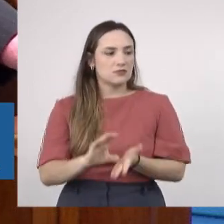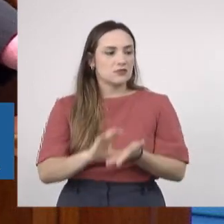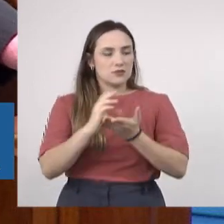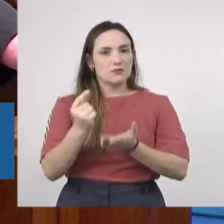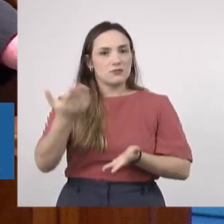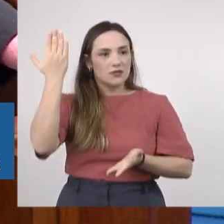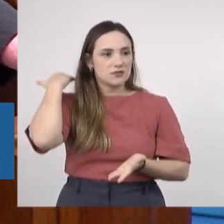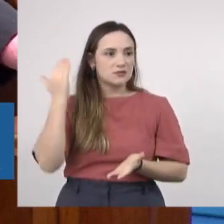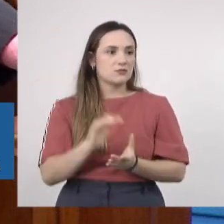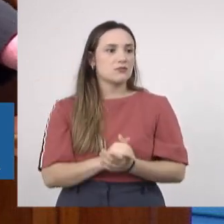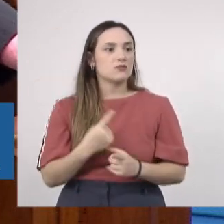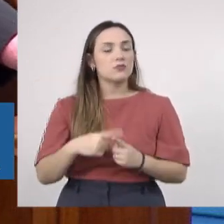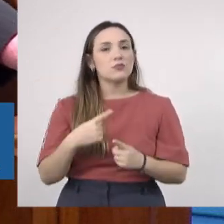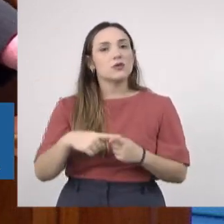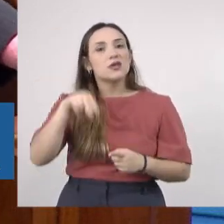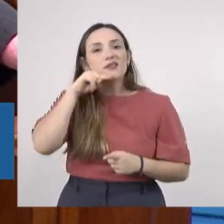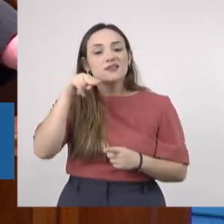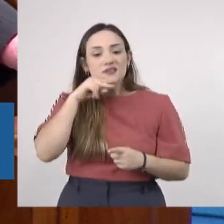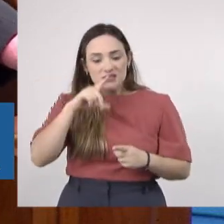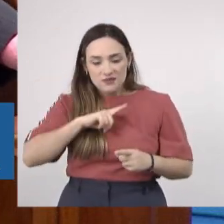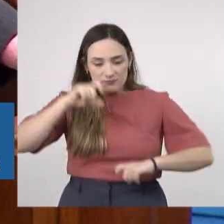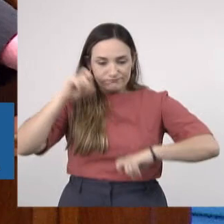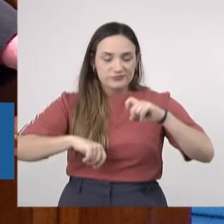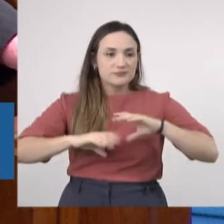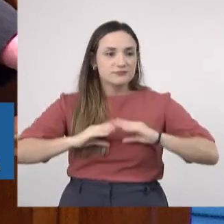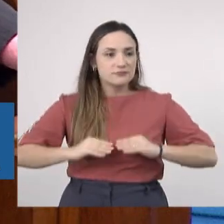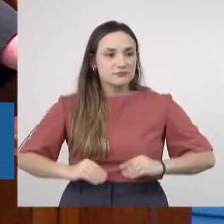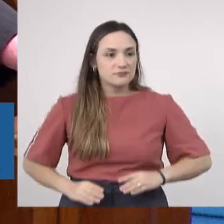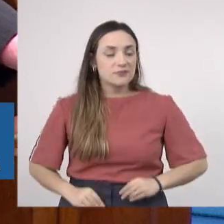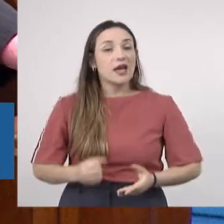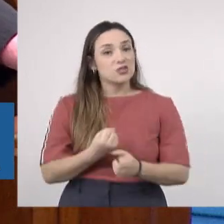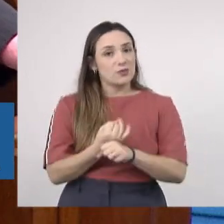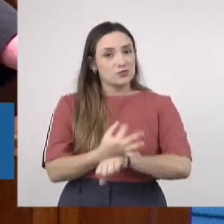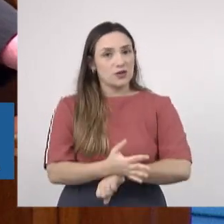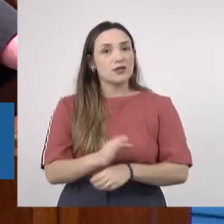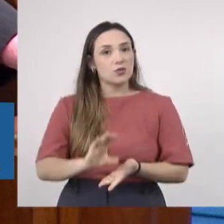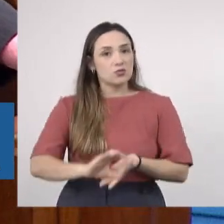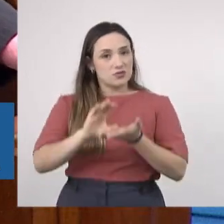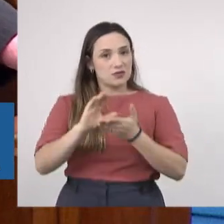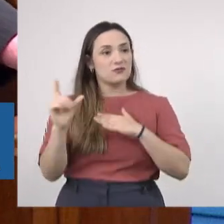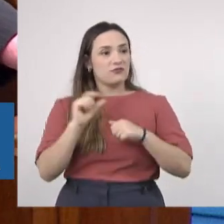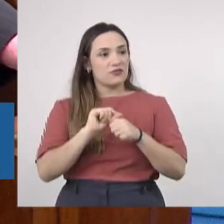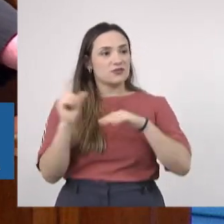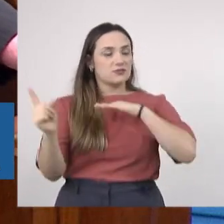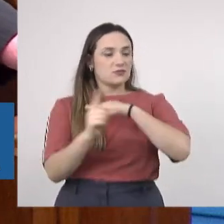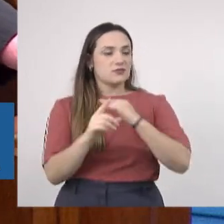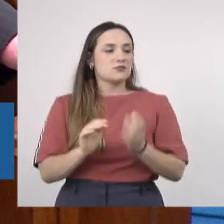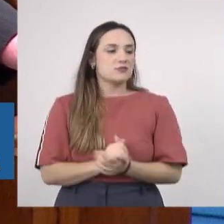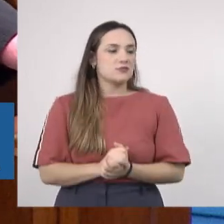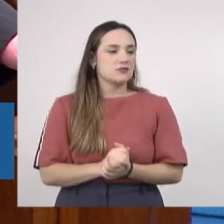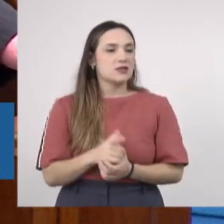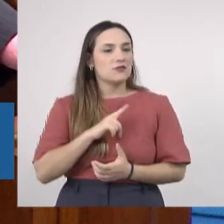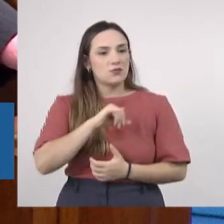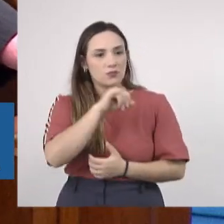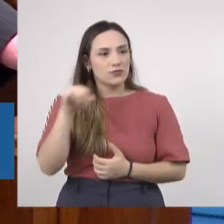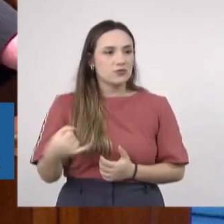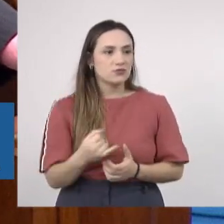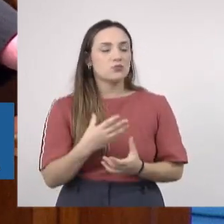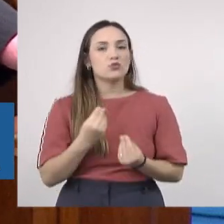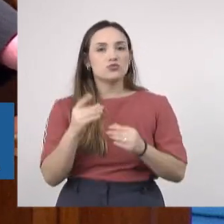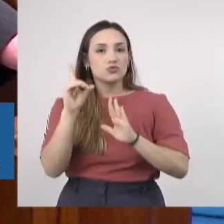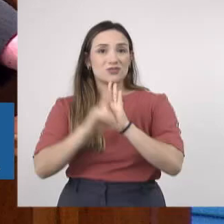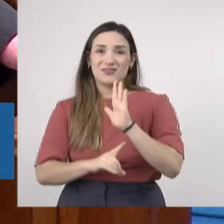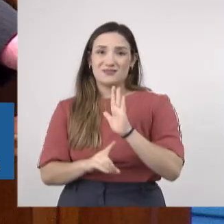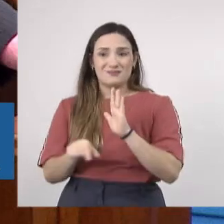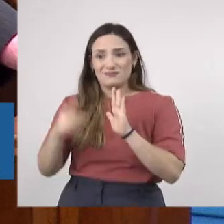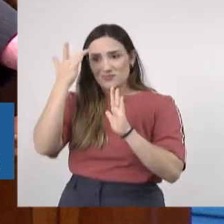alguns anos, quando a neta dela foi estuprada e numa madrugada o Conselho Tutelar a atendeu. E lá trouxe para ela a possibilidade de garantia de muitos direitos